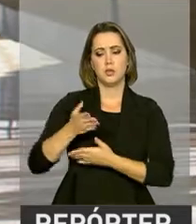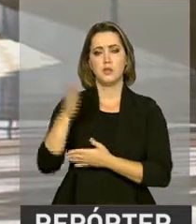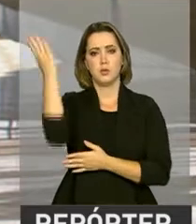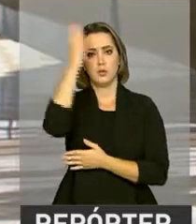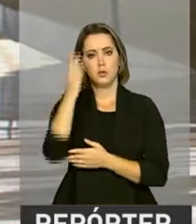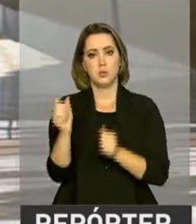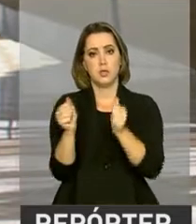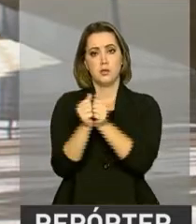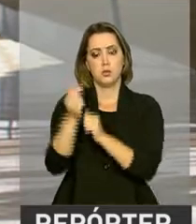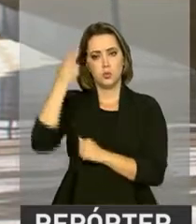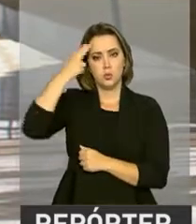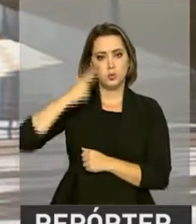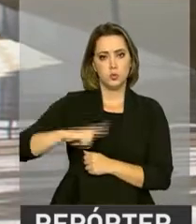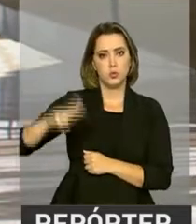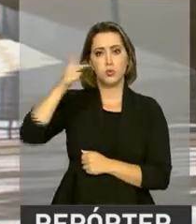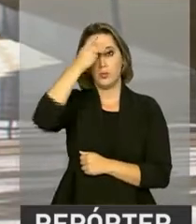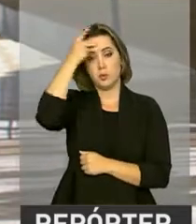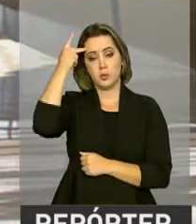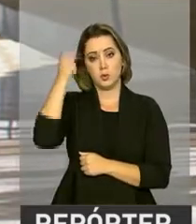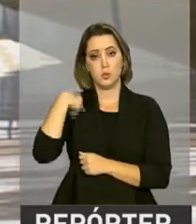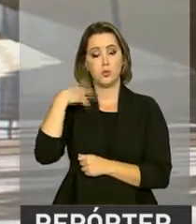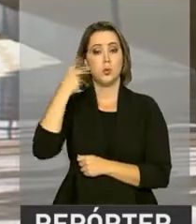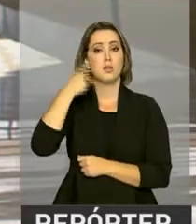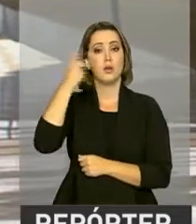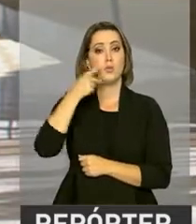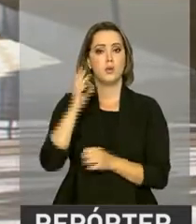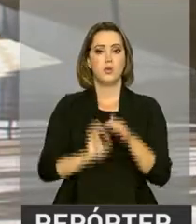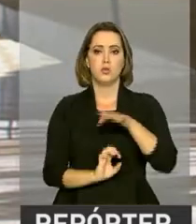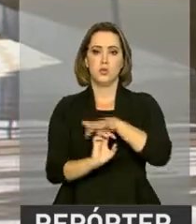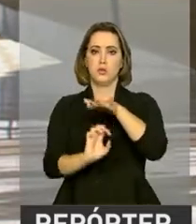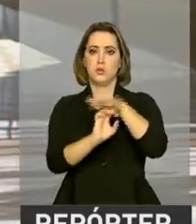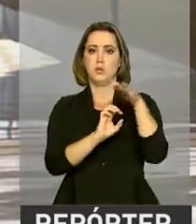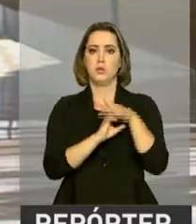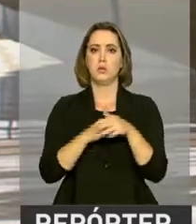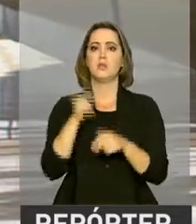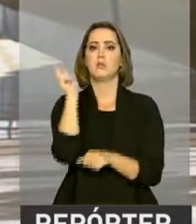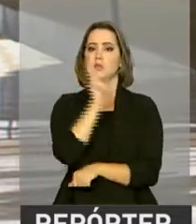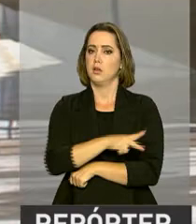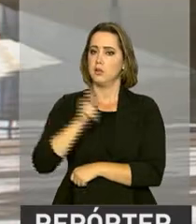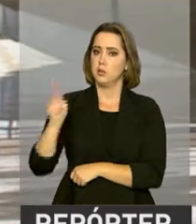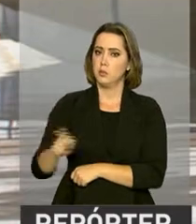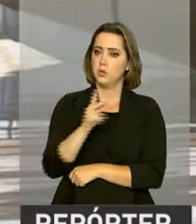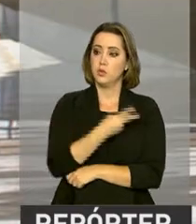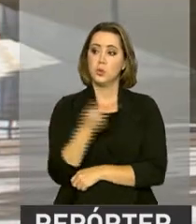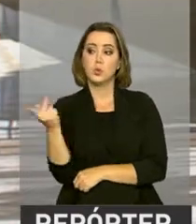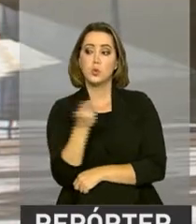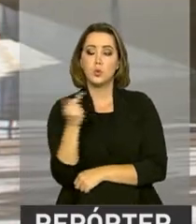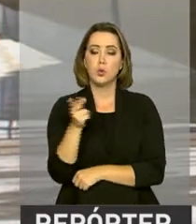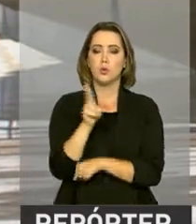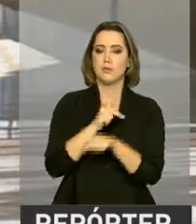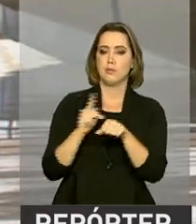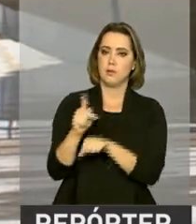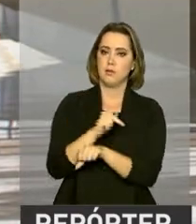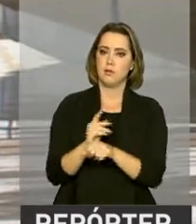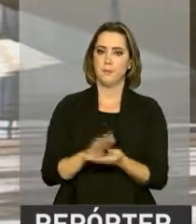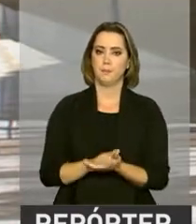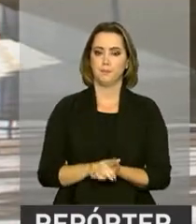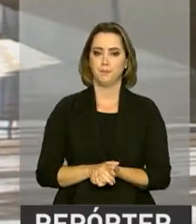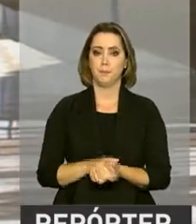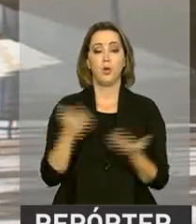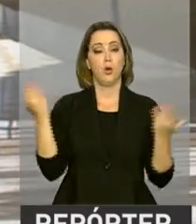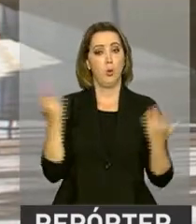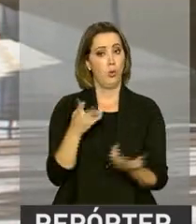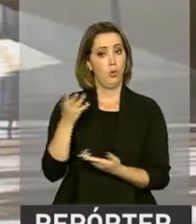com a percam personalidades políticas empresariais e acadêmicas dos dois países o comércio entre